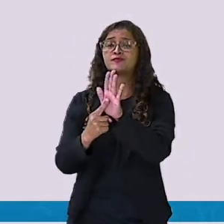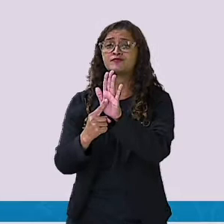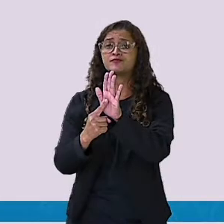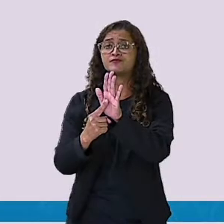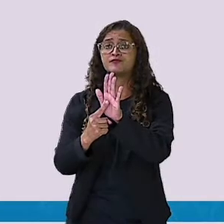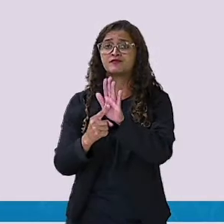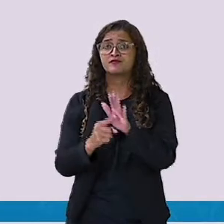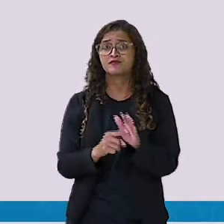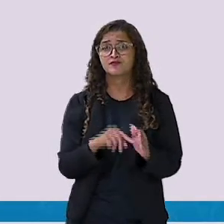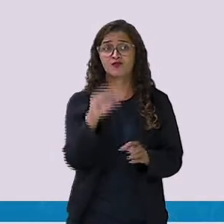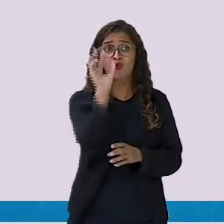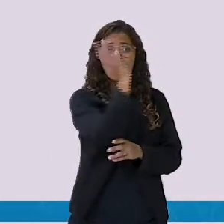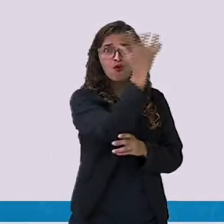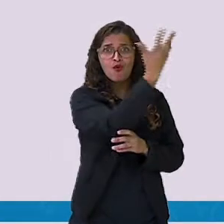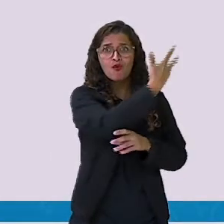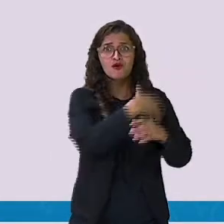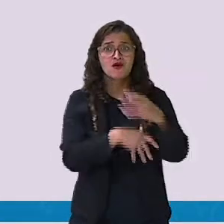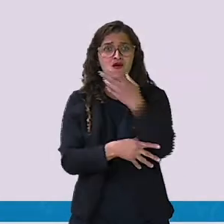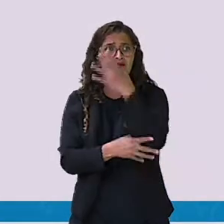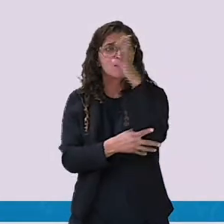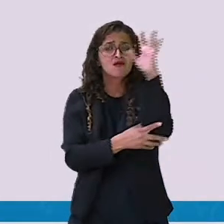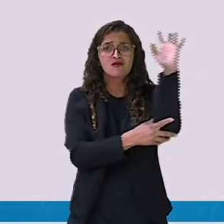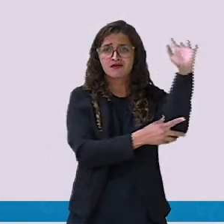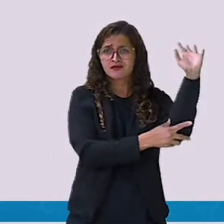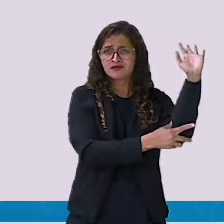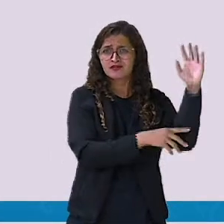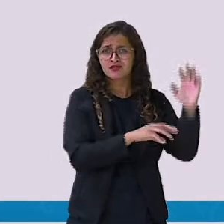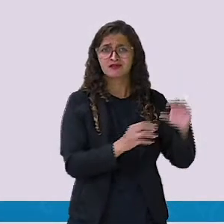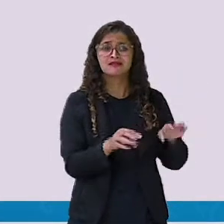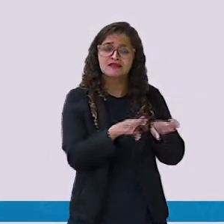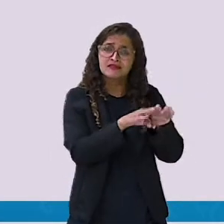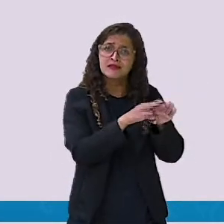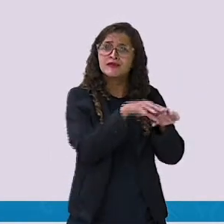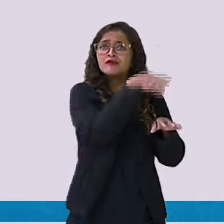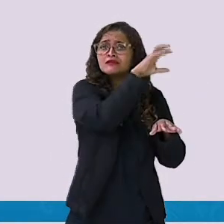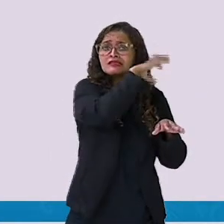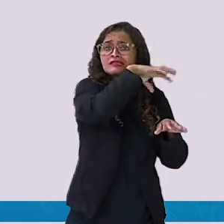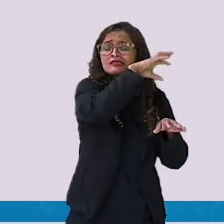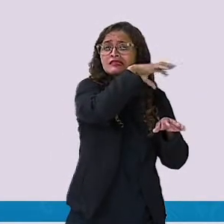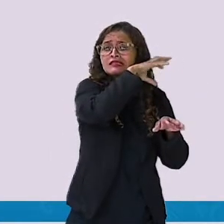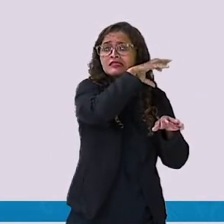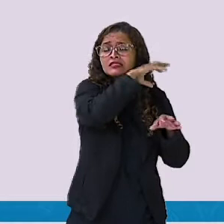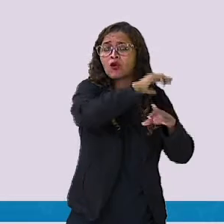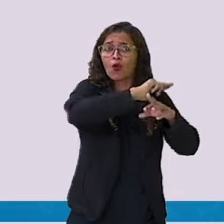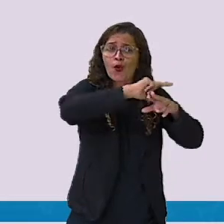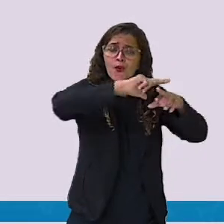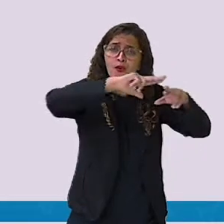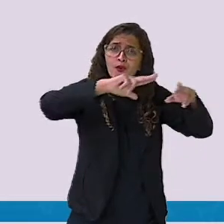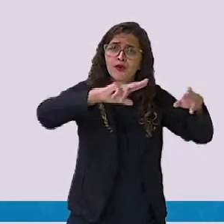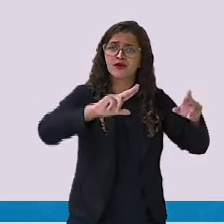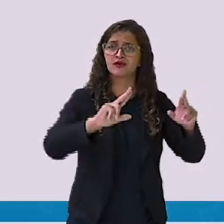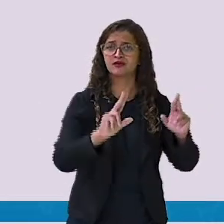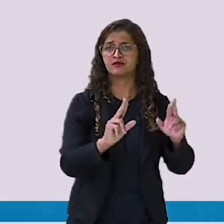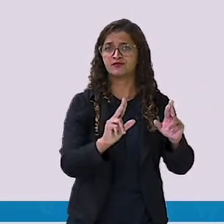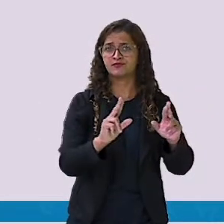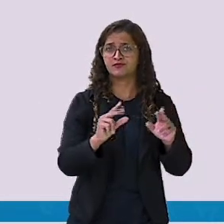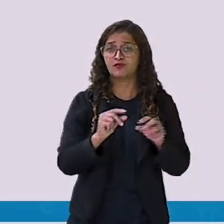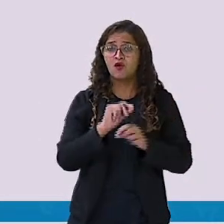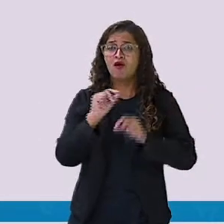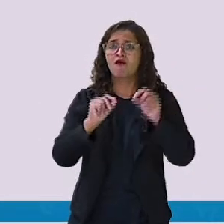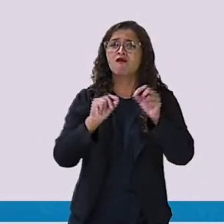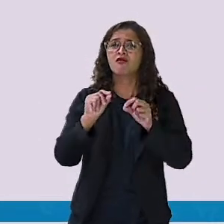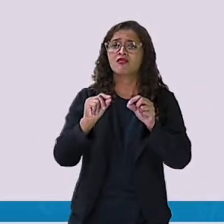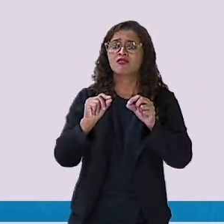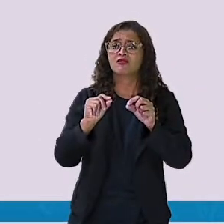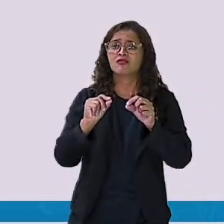das lavouras e das criações. Então, tudo isso que essa agropecuária moderna utiliza faz com que o seu